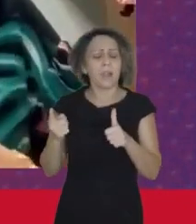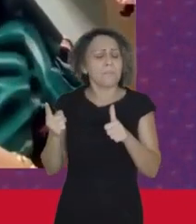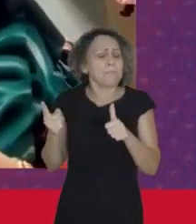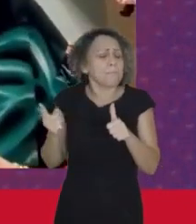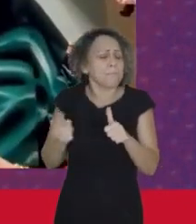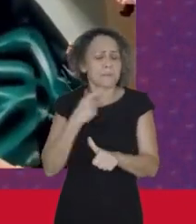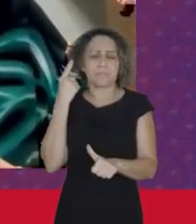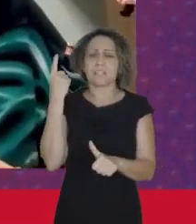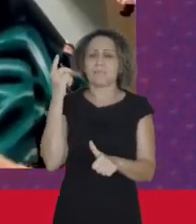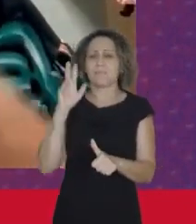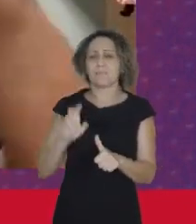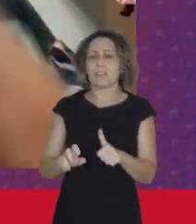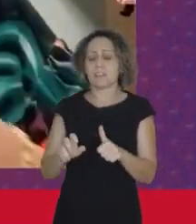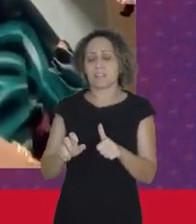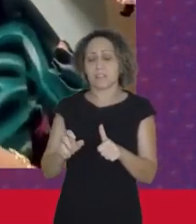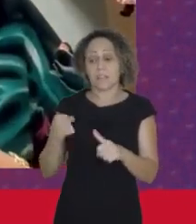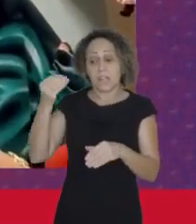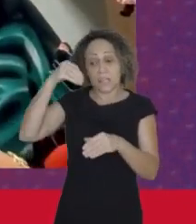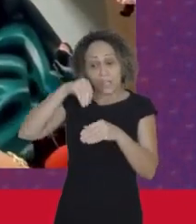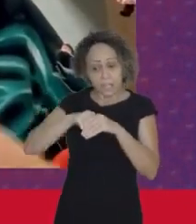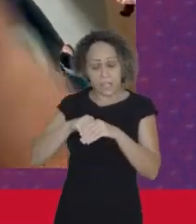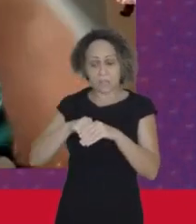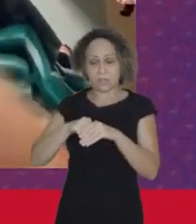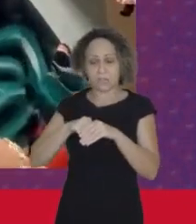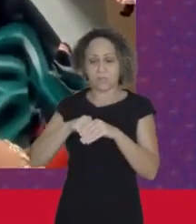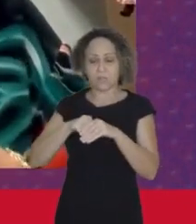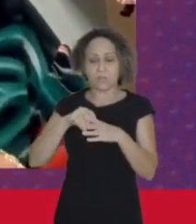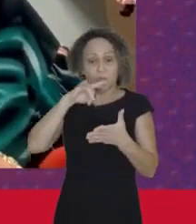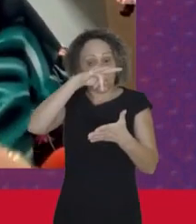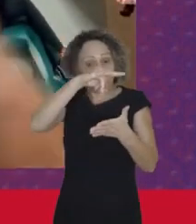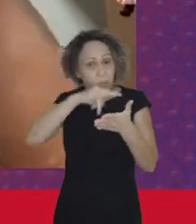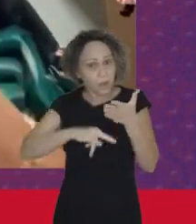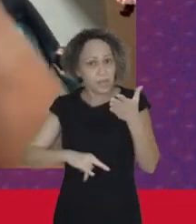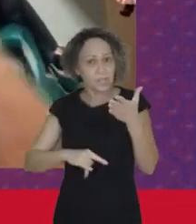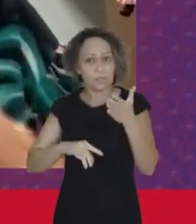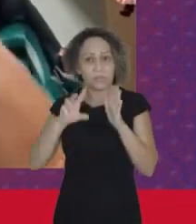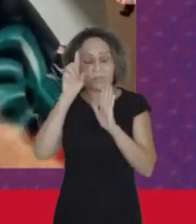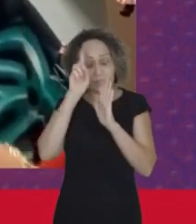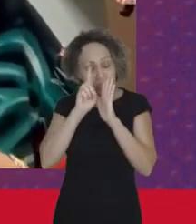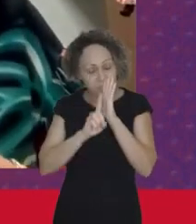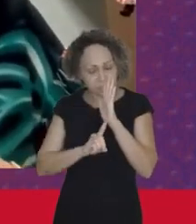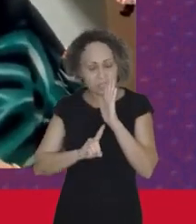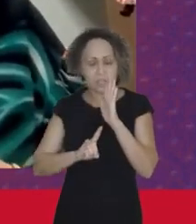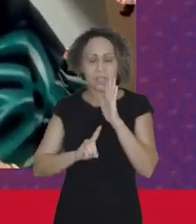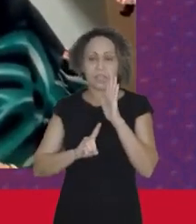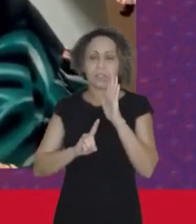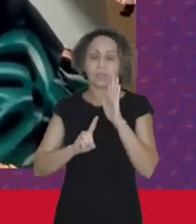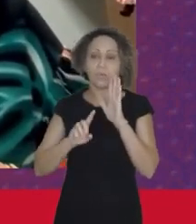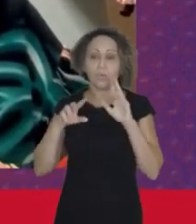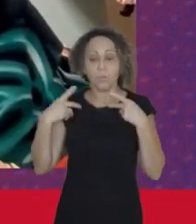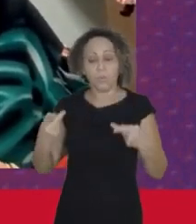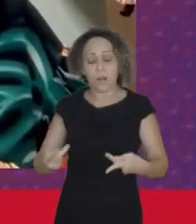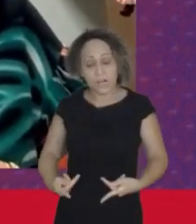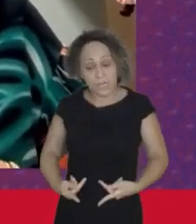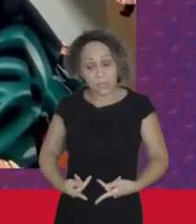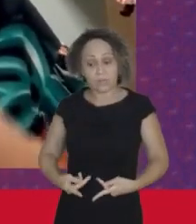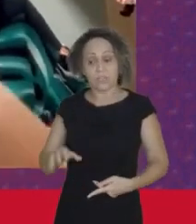nos tratados de direitos humanos das Nações Unidas que as pessoas com deficiência são consideradas sujeitos de direitos